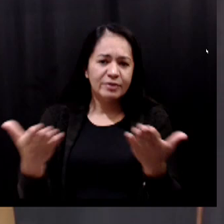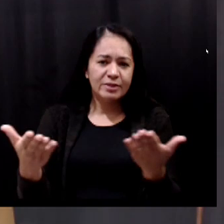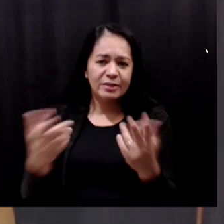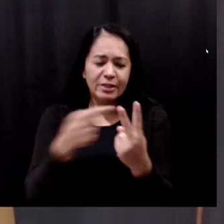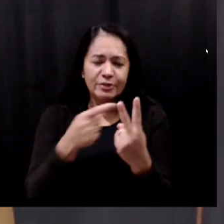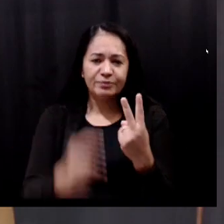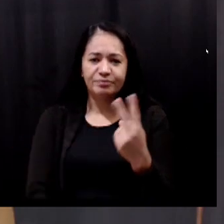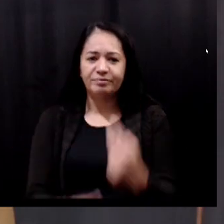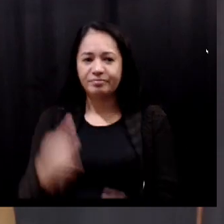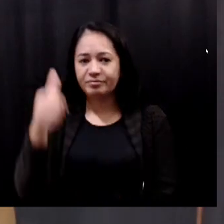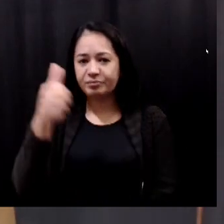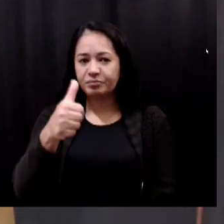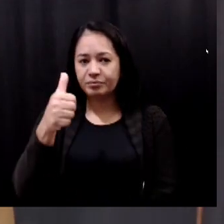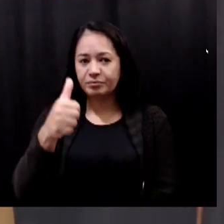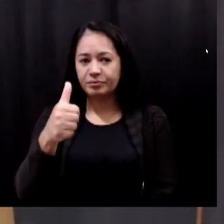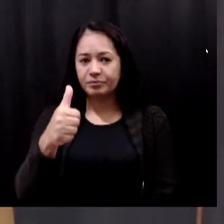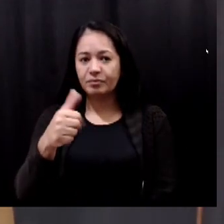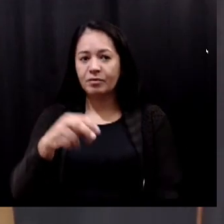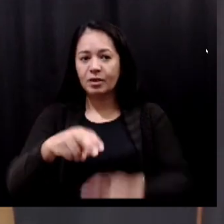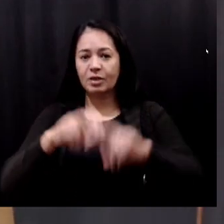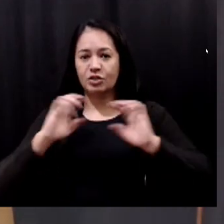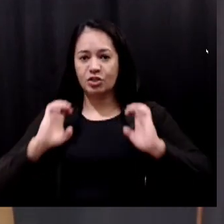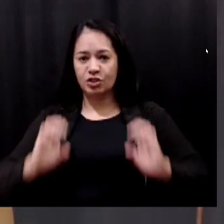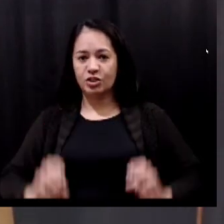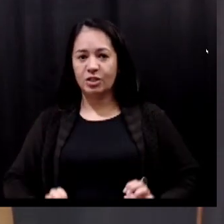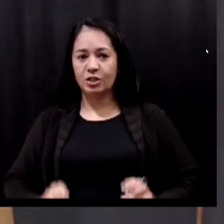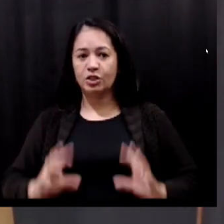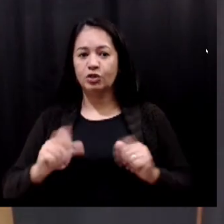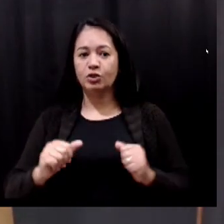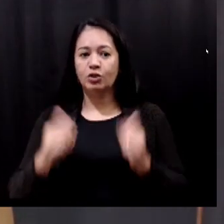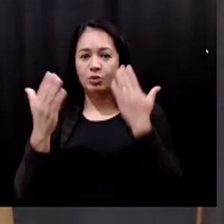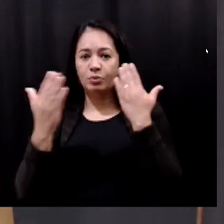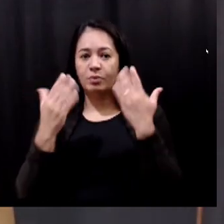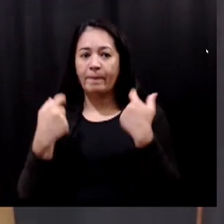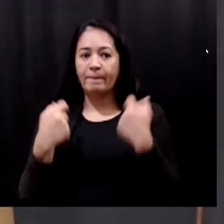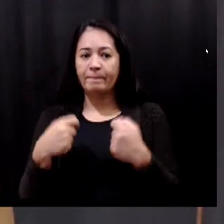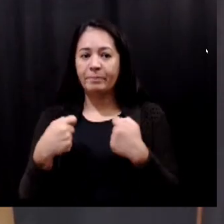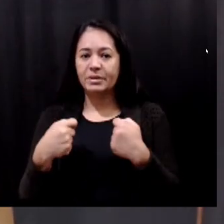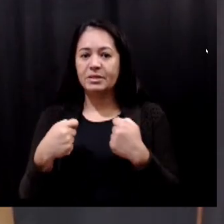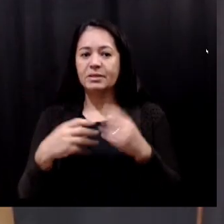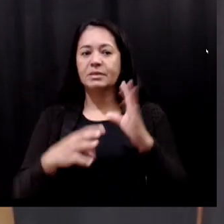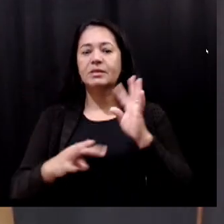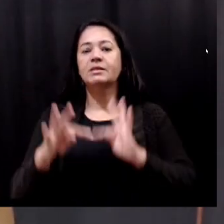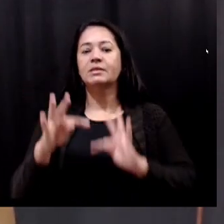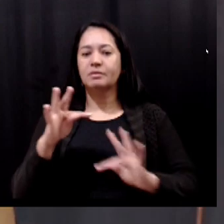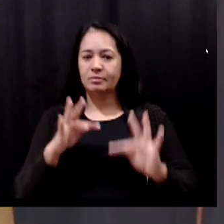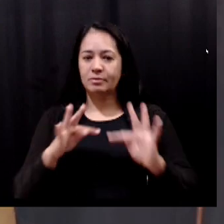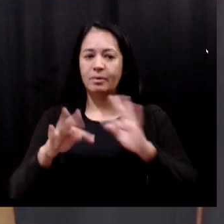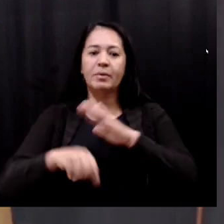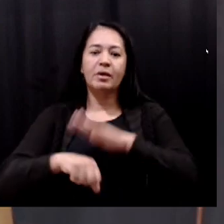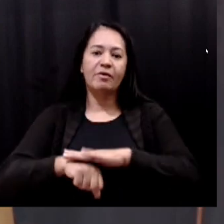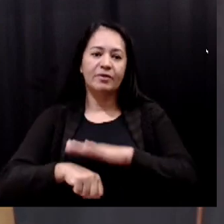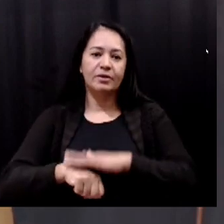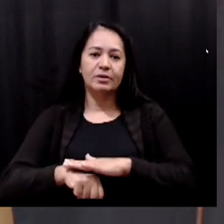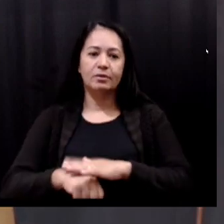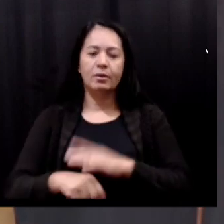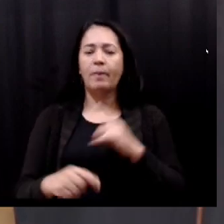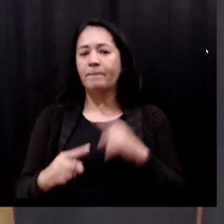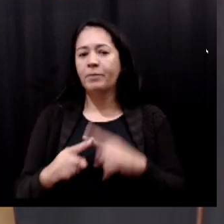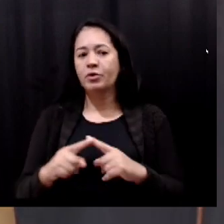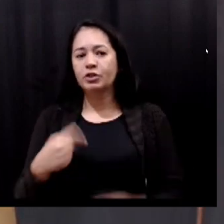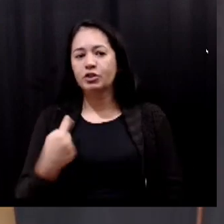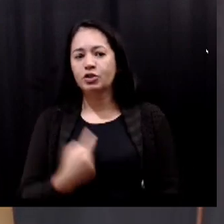por questões éticas, todo psicólogo ele deve fazer terapia, tá? Porque imagina que a gente trabalha 24